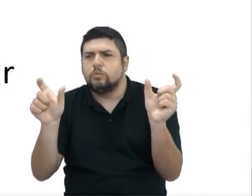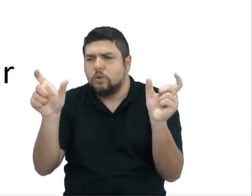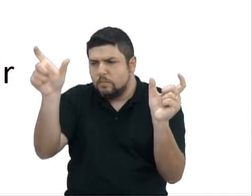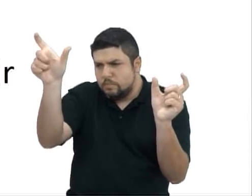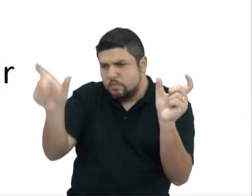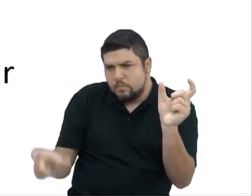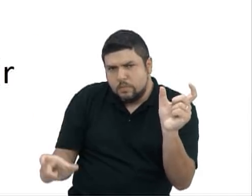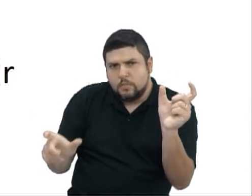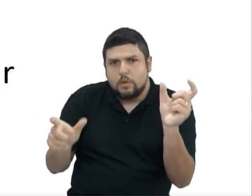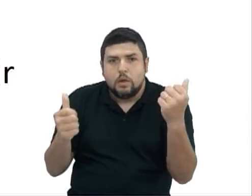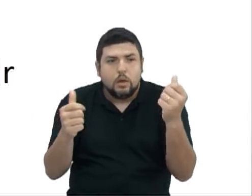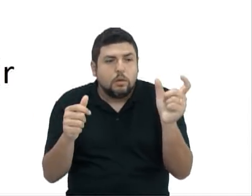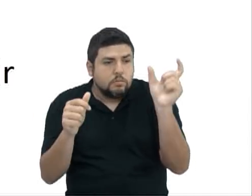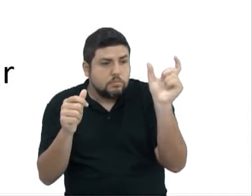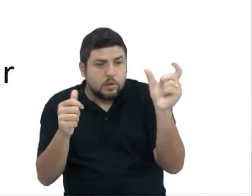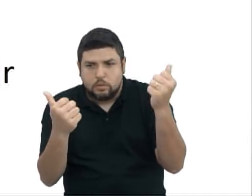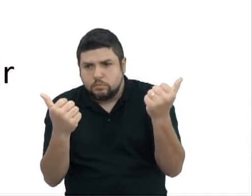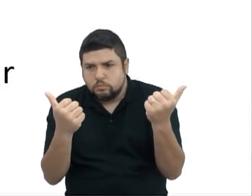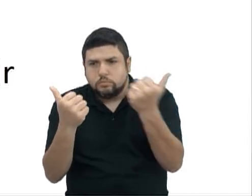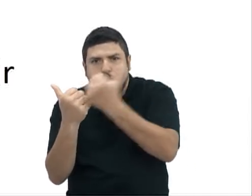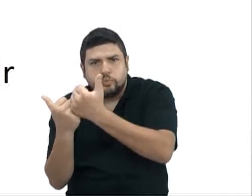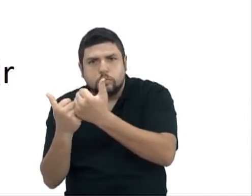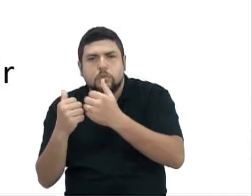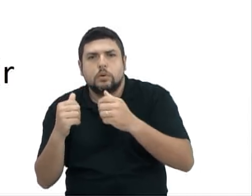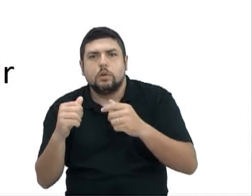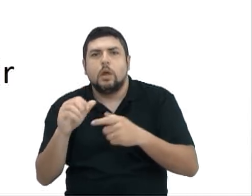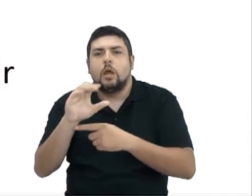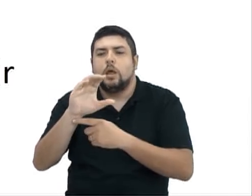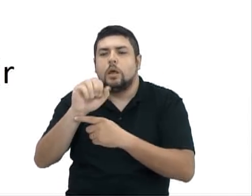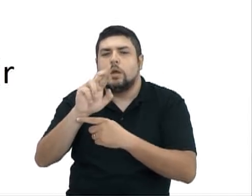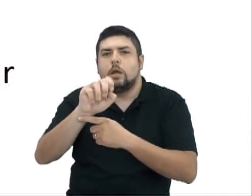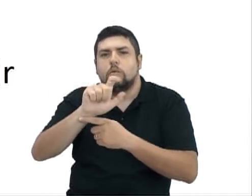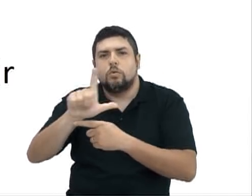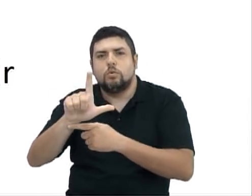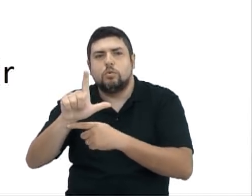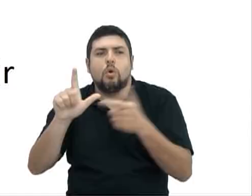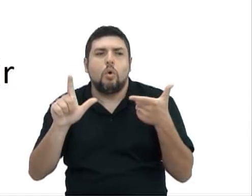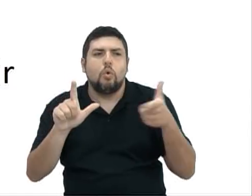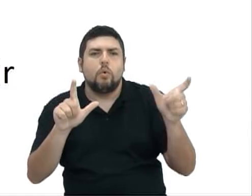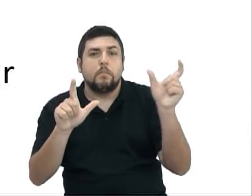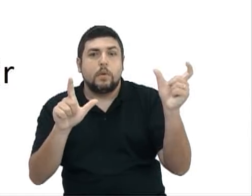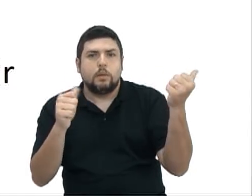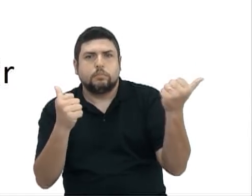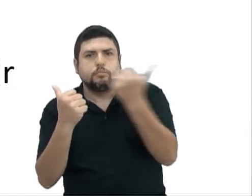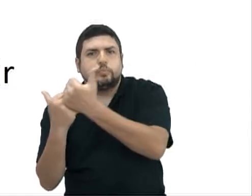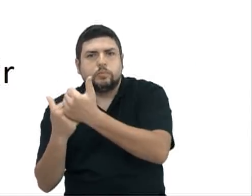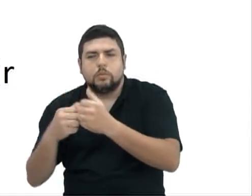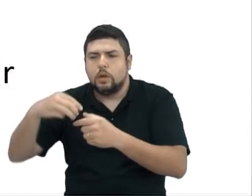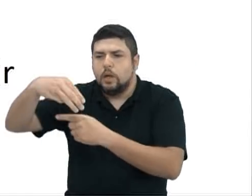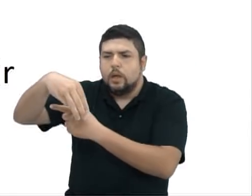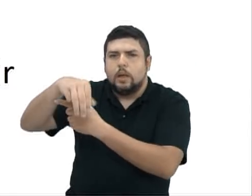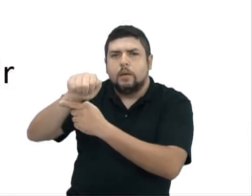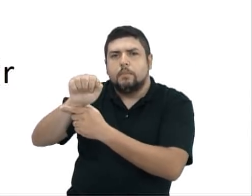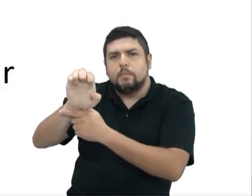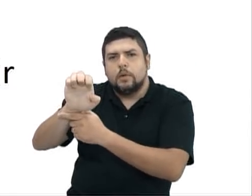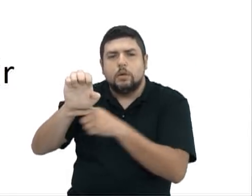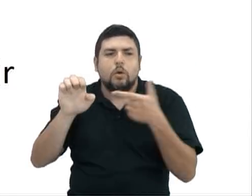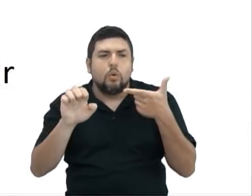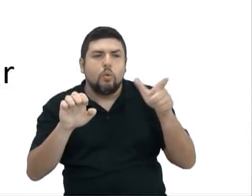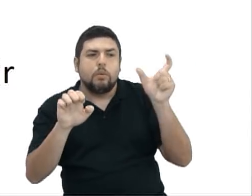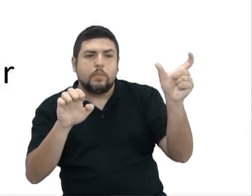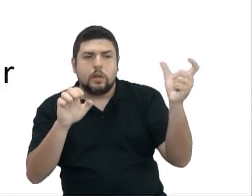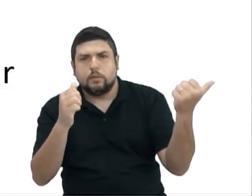acompanhar Carol e mãe, tá? Que os personagens do diário é a Carol e a mãe. Quais palavras foram utilizadas